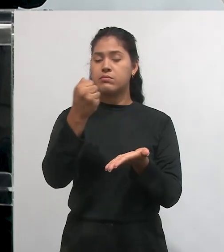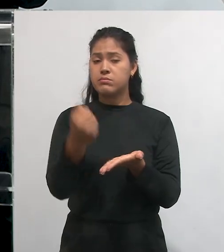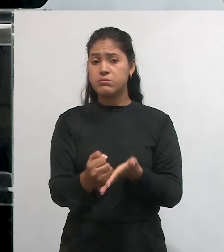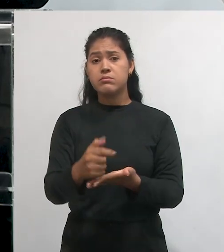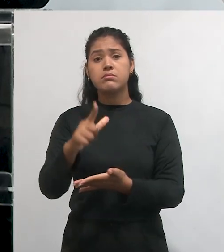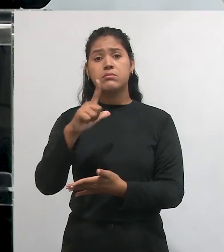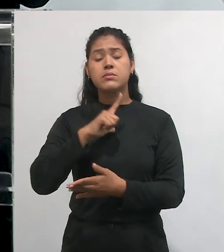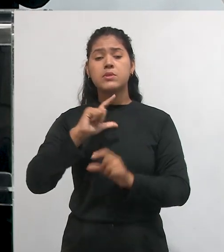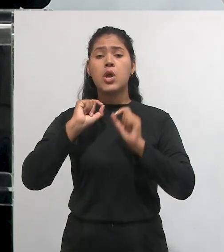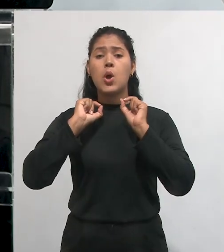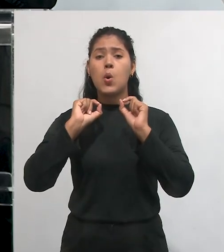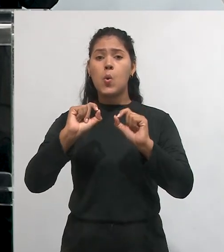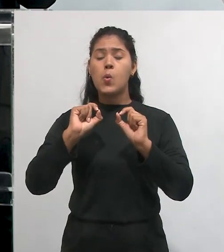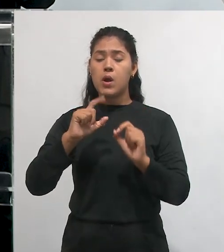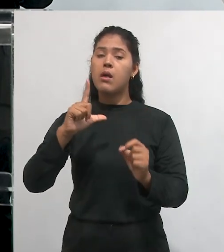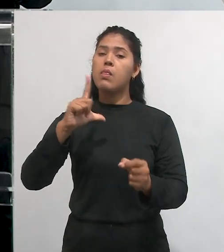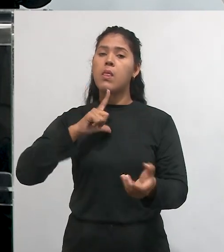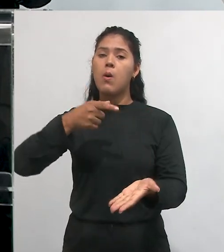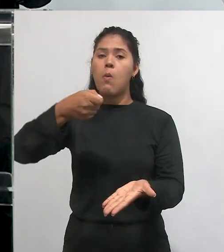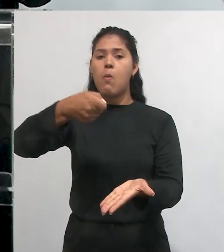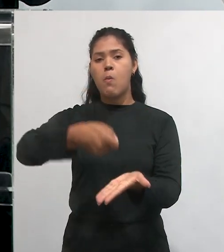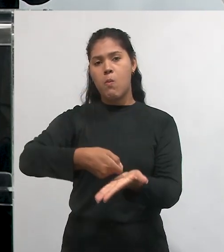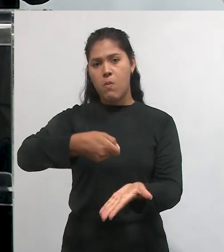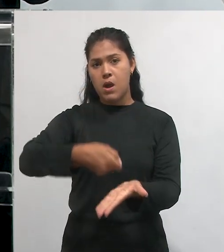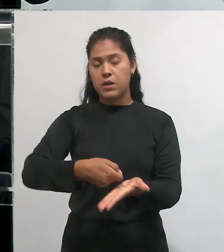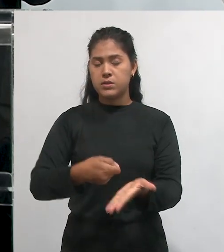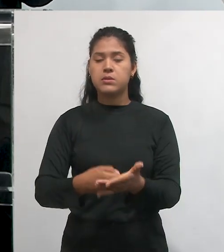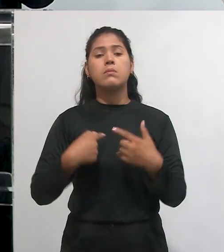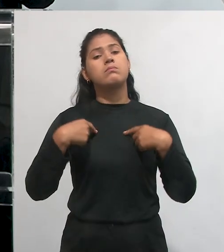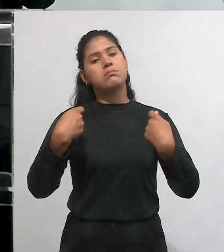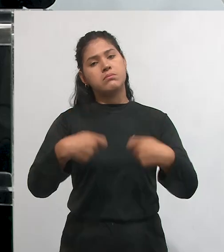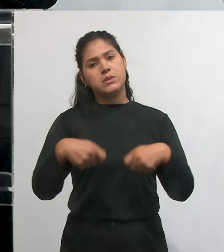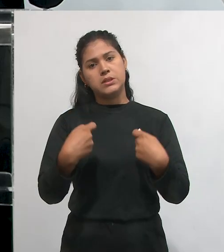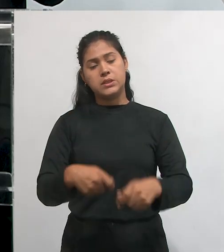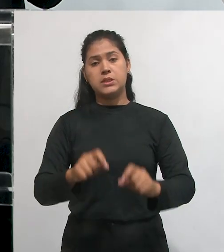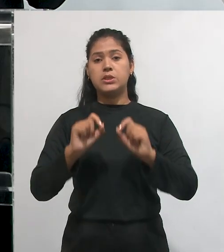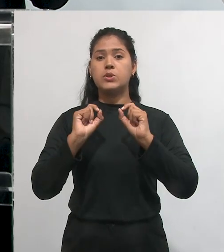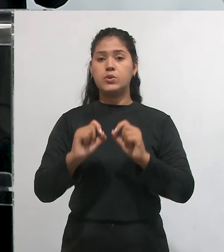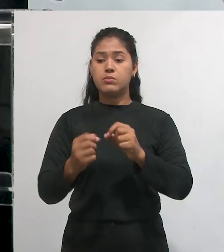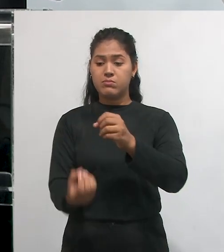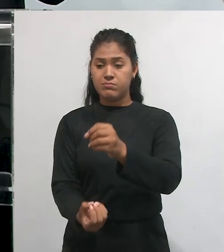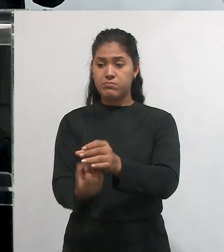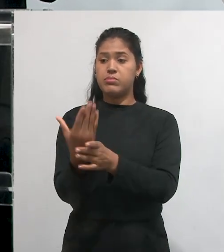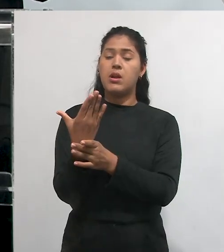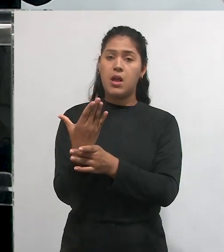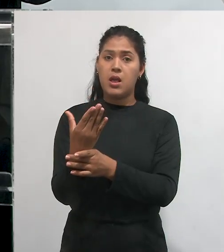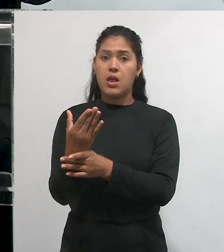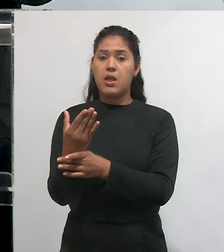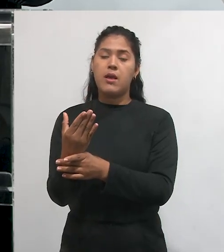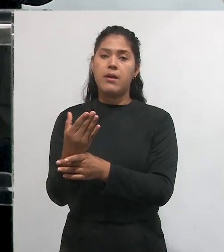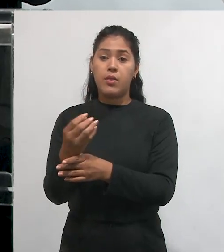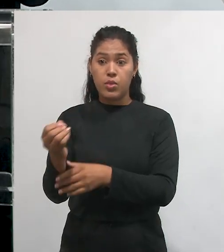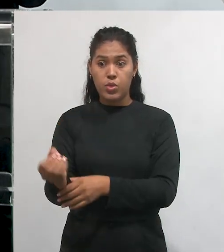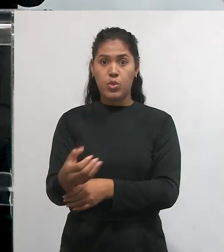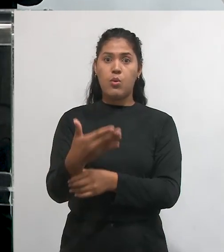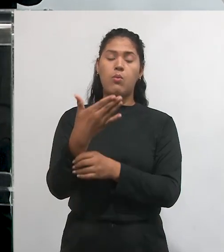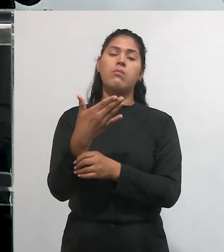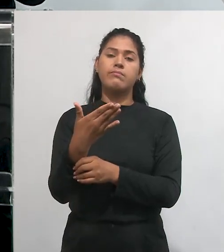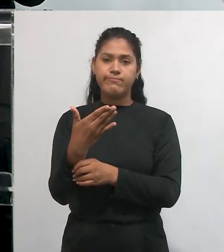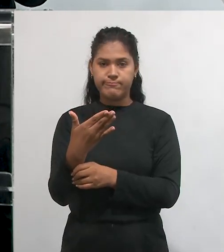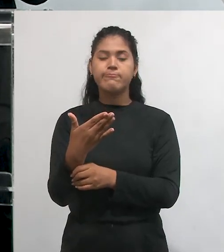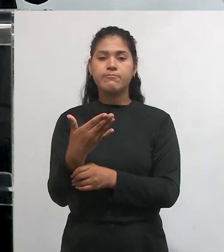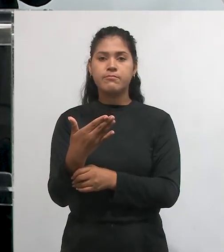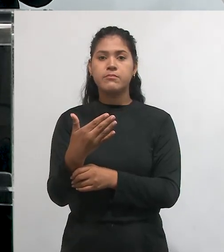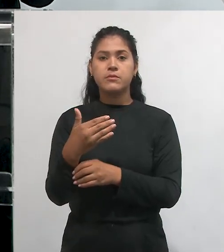tem a obrigação, a necessidade de criar de um modo artificial,